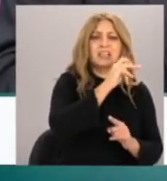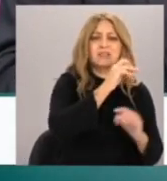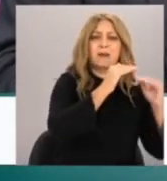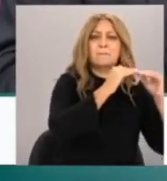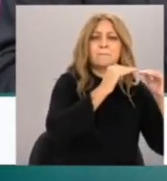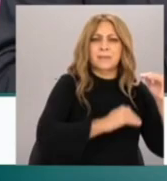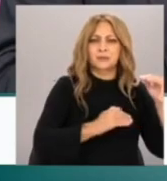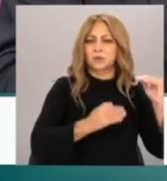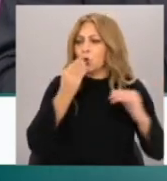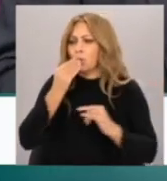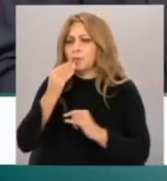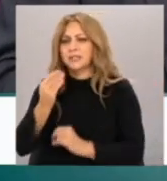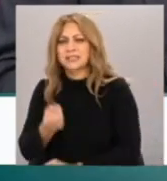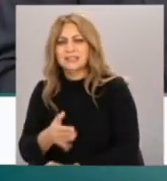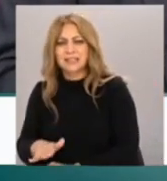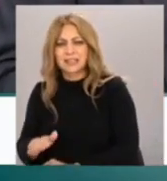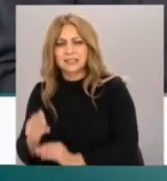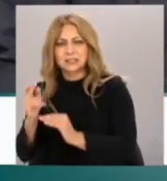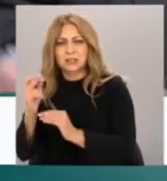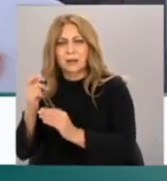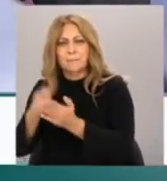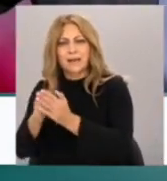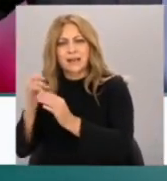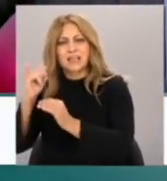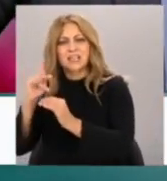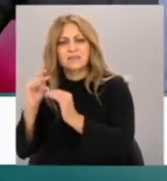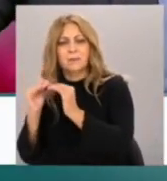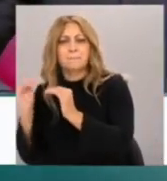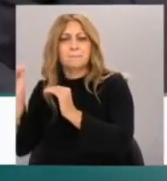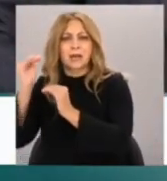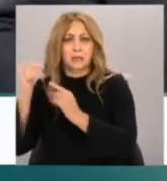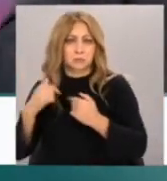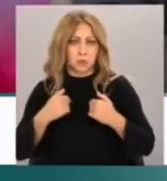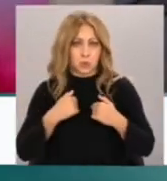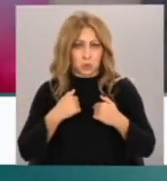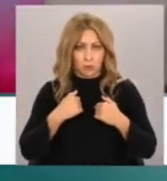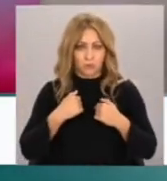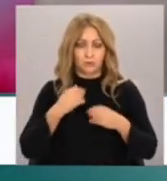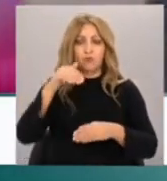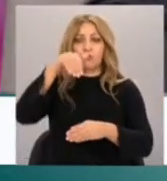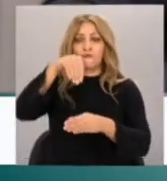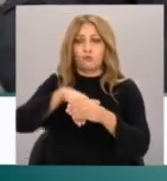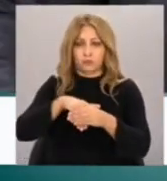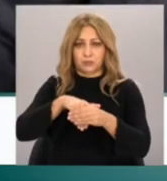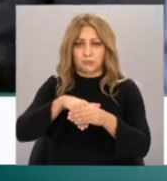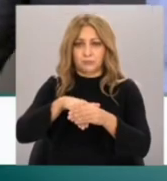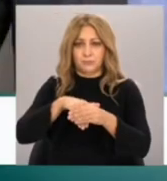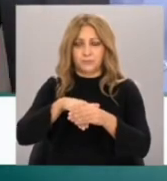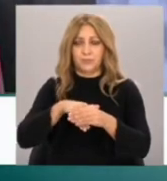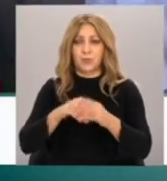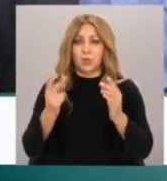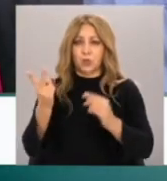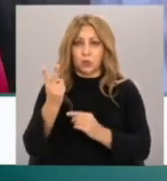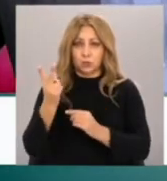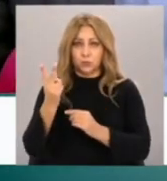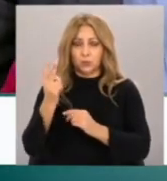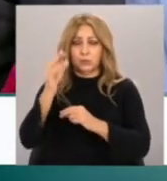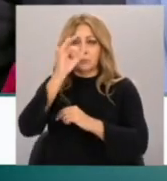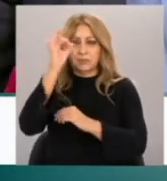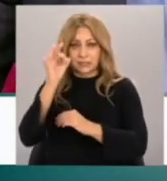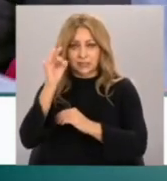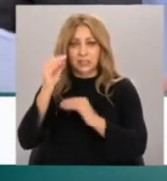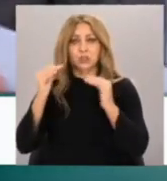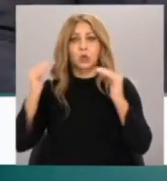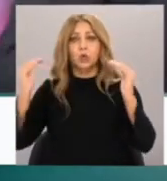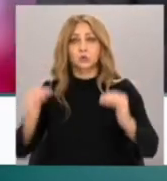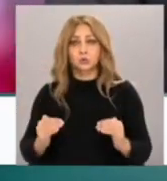inferior alimentação infantil só para que as pessoas saibam nós produzimos e o restante a favor de Ferro são destas duas taxas que achamos que que